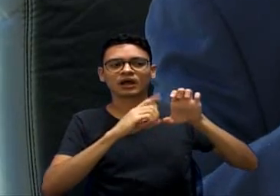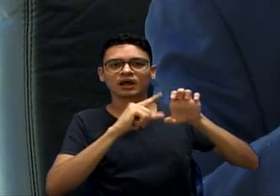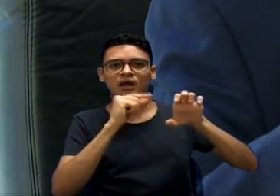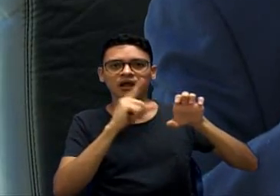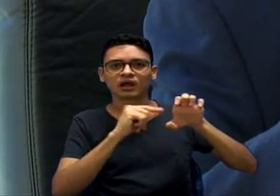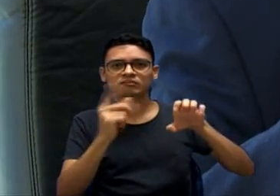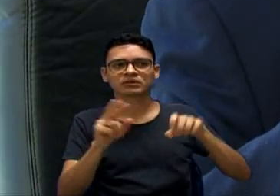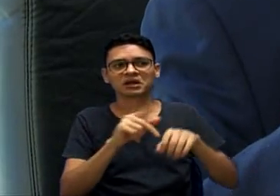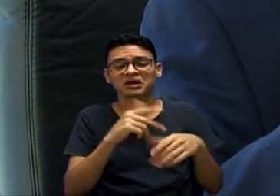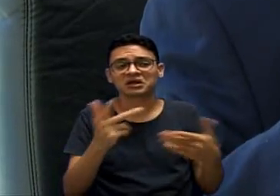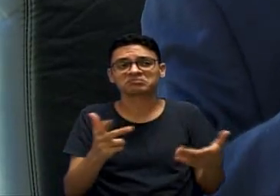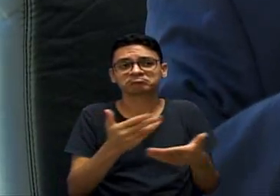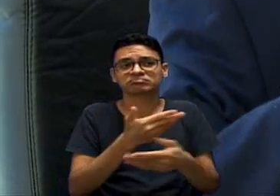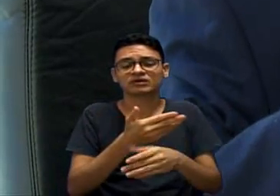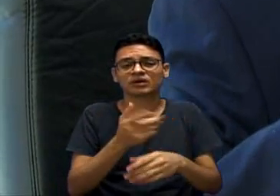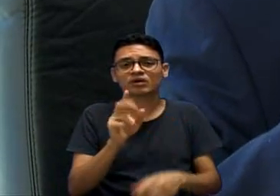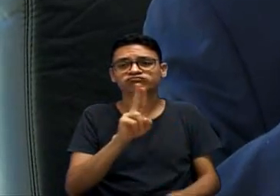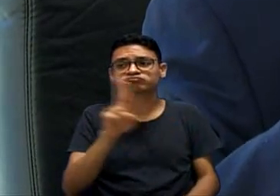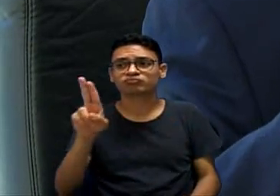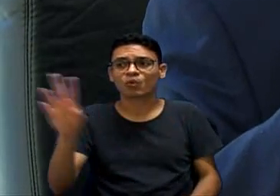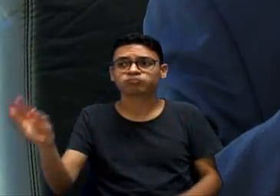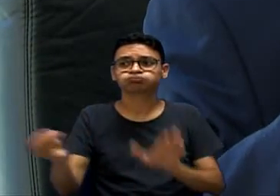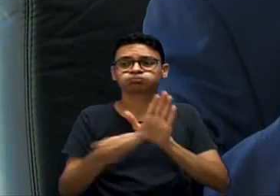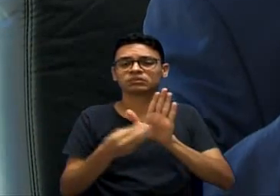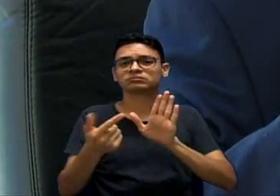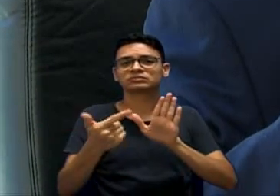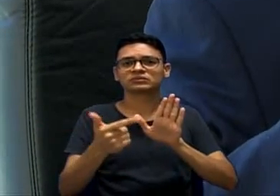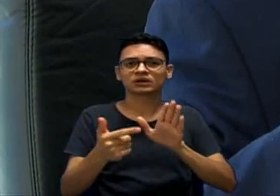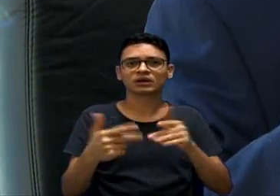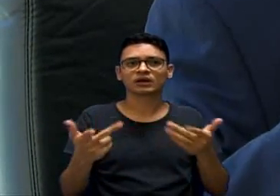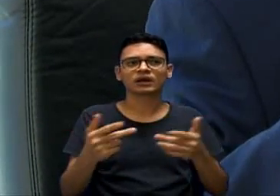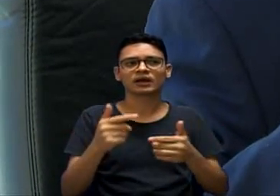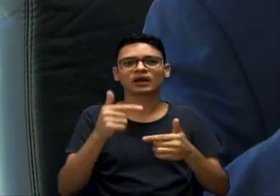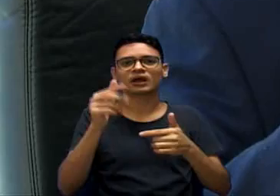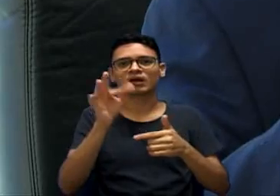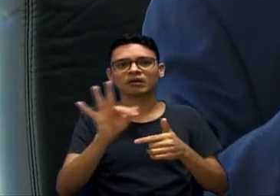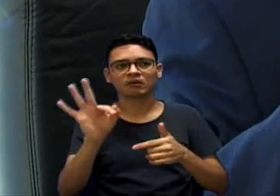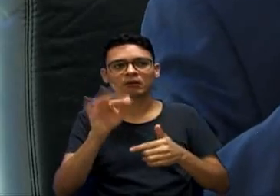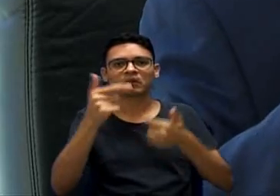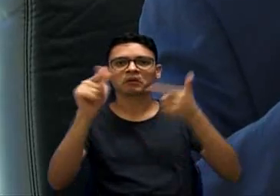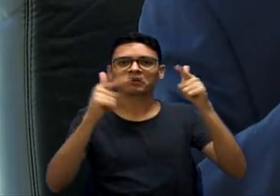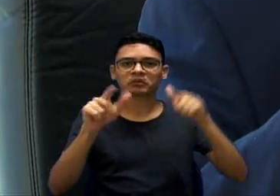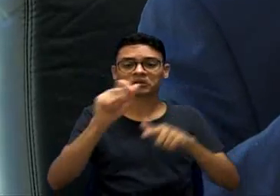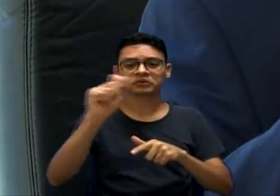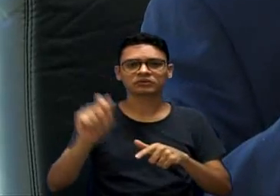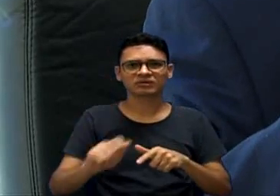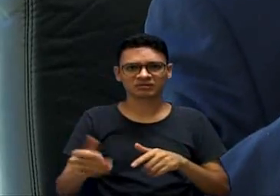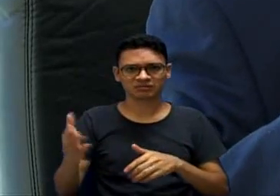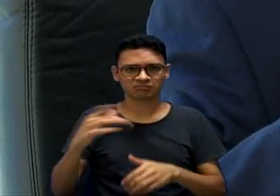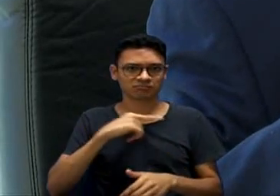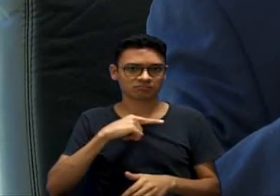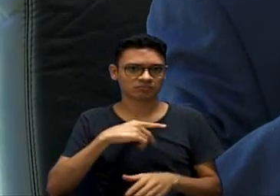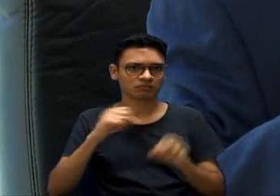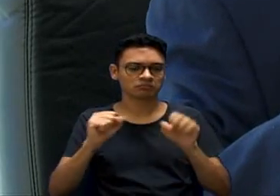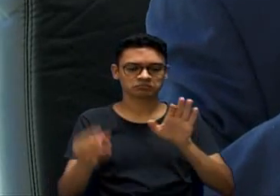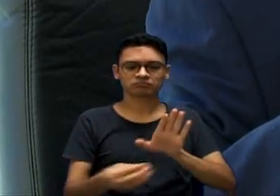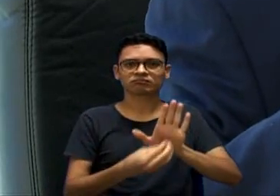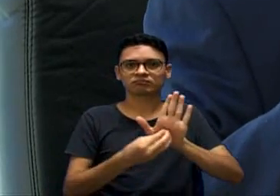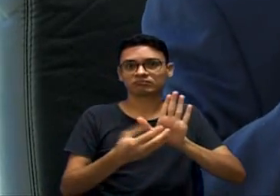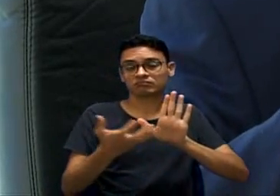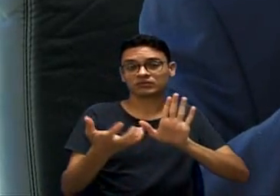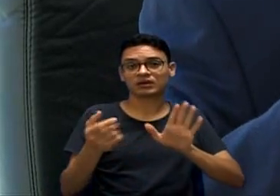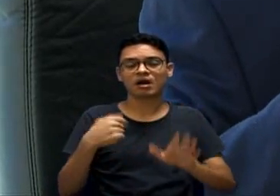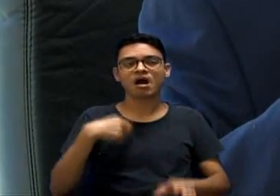maneira genérica. Entendeu? Uma Ciesp, o Fiesp, enfim, as entidades que